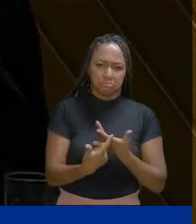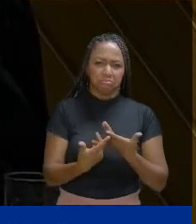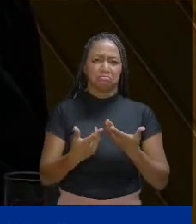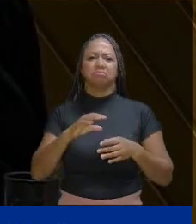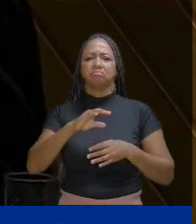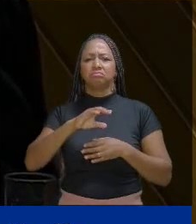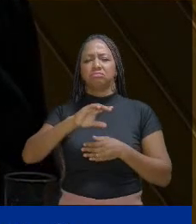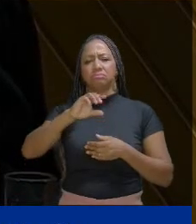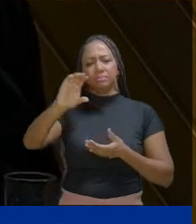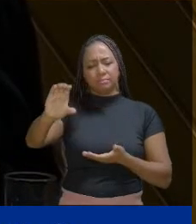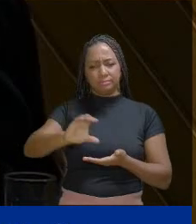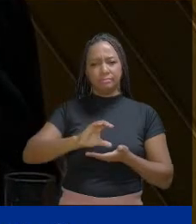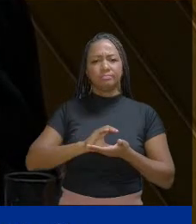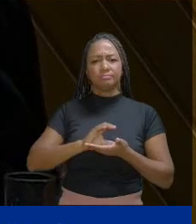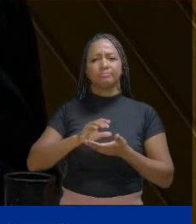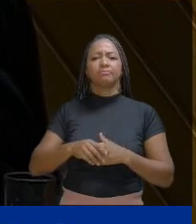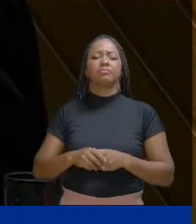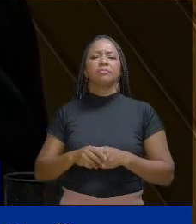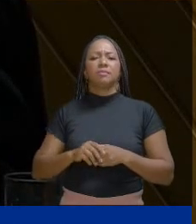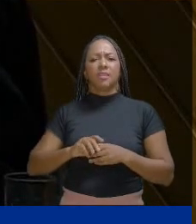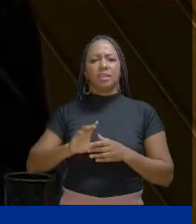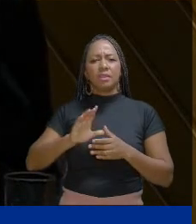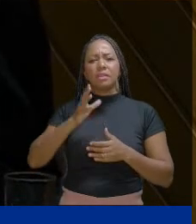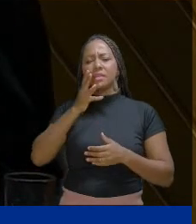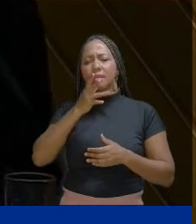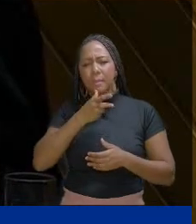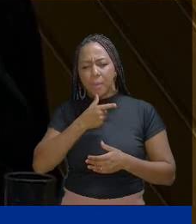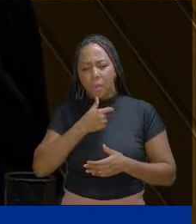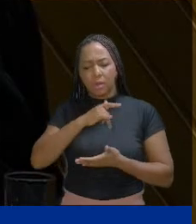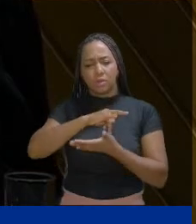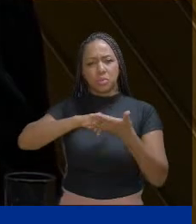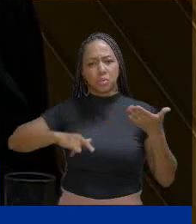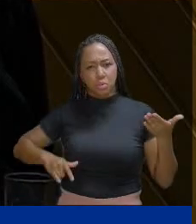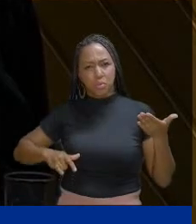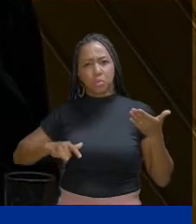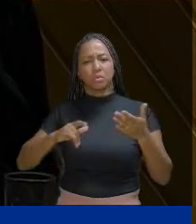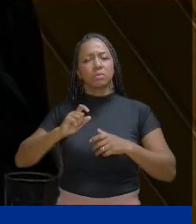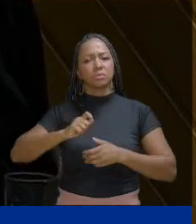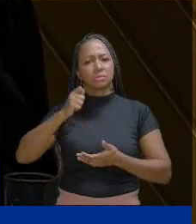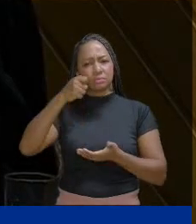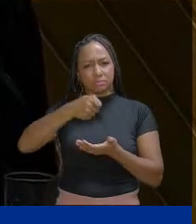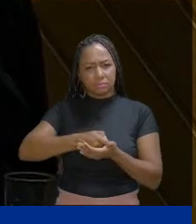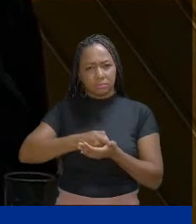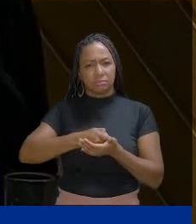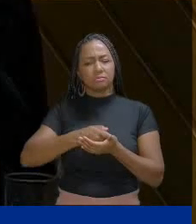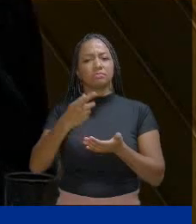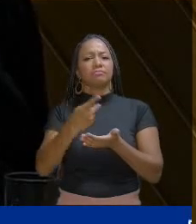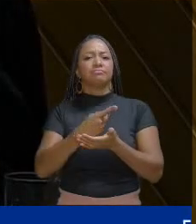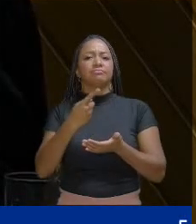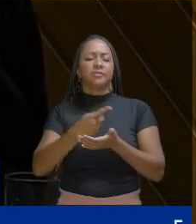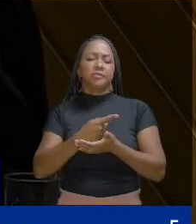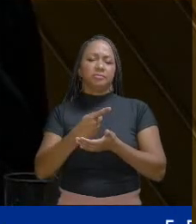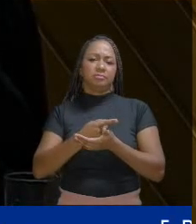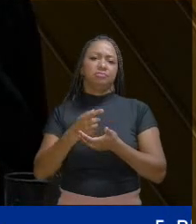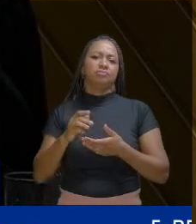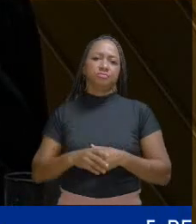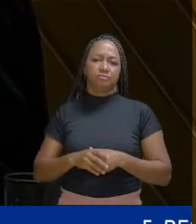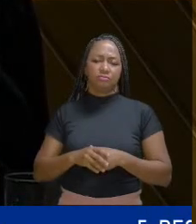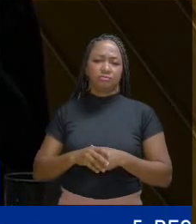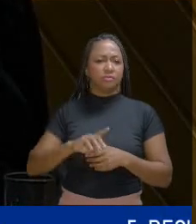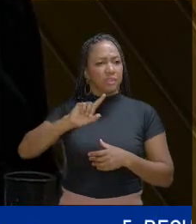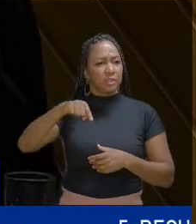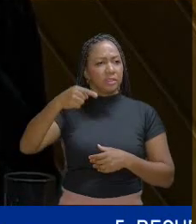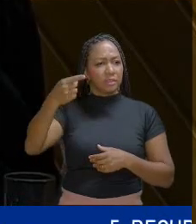de recursos, que a emissão tardia da nota fiscal decorreu de erro da gráfica,